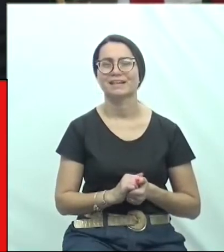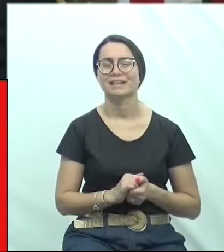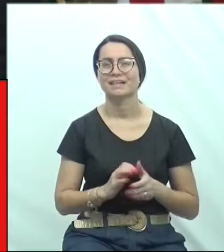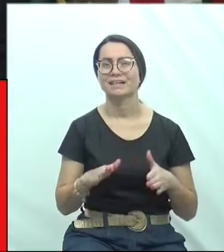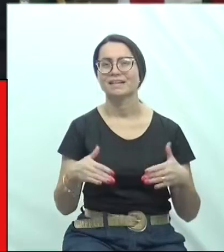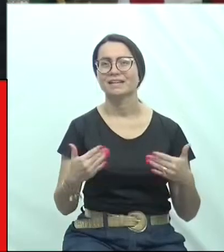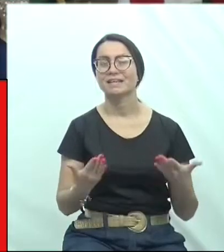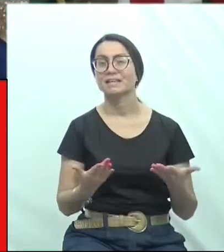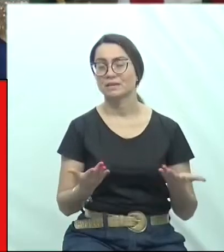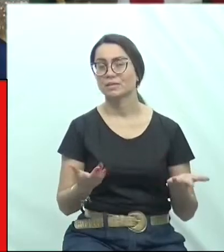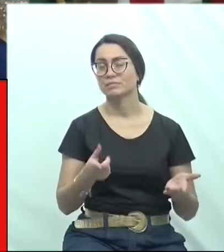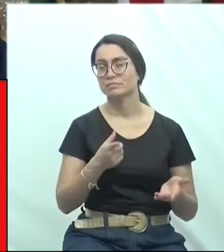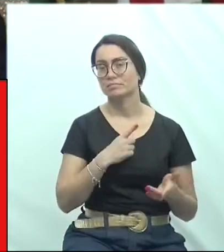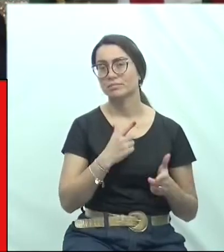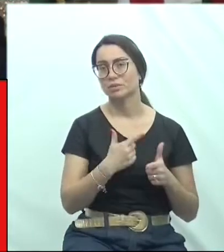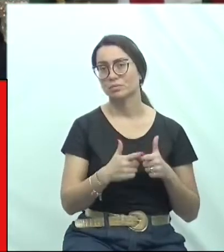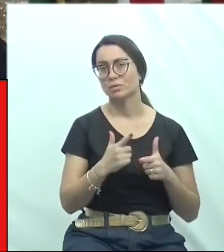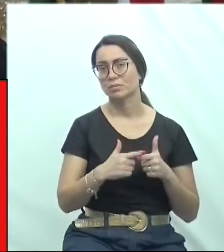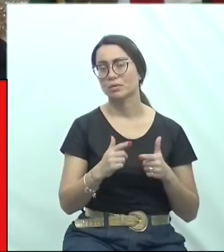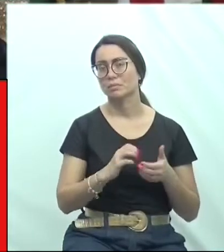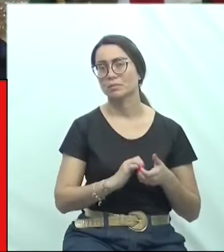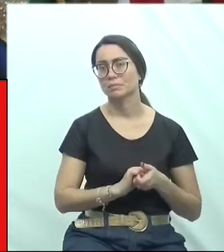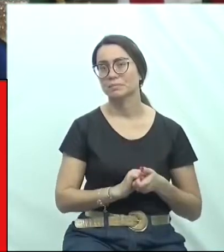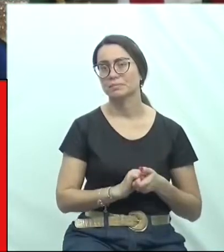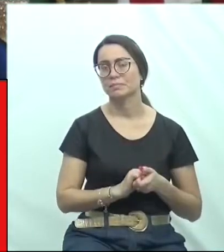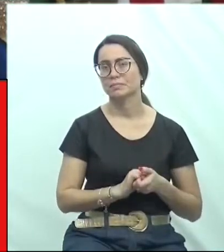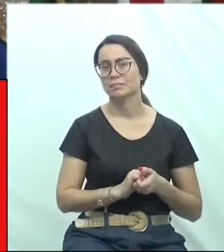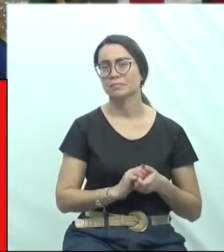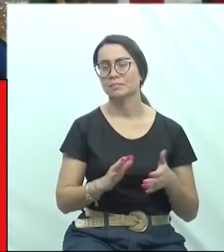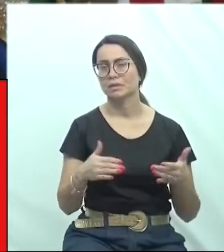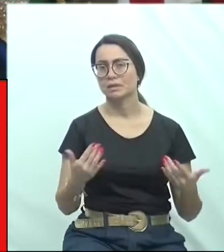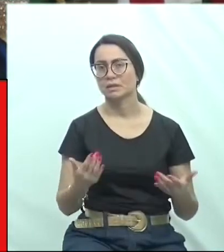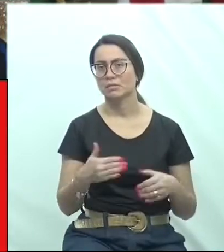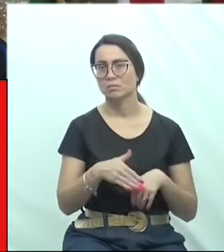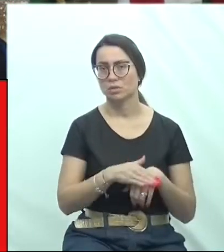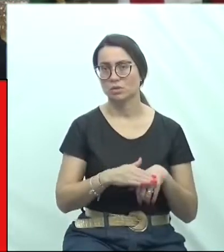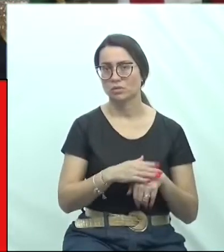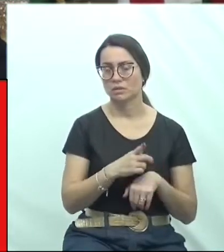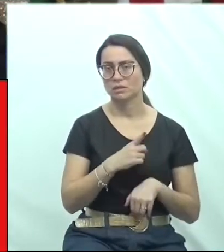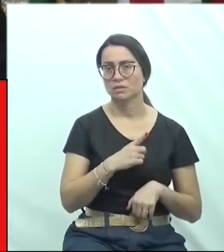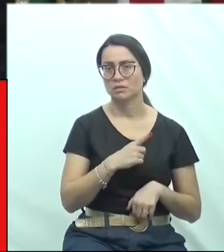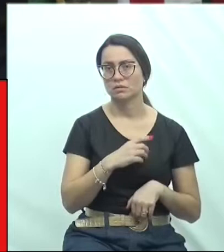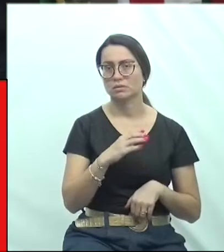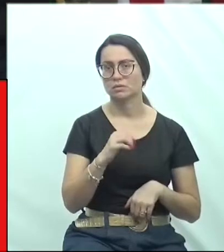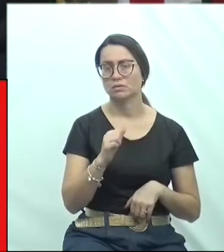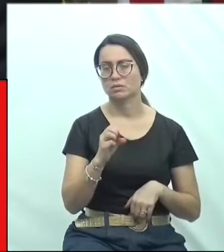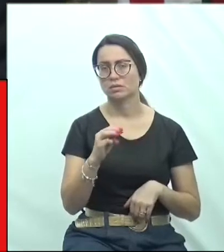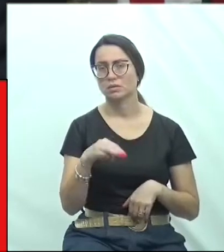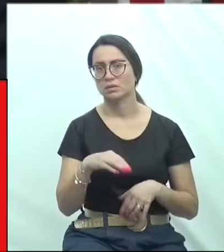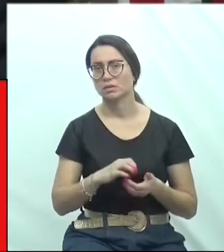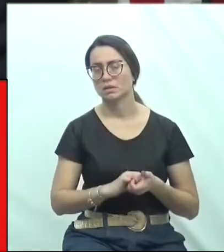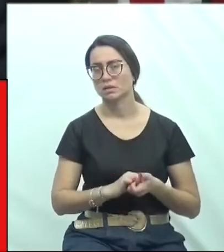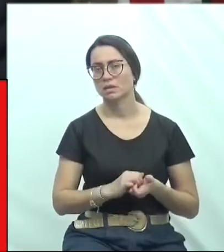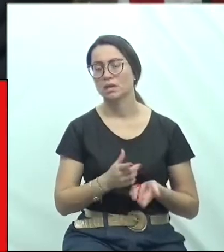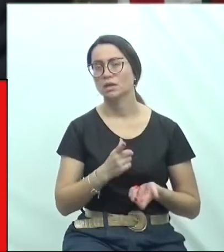questão. Uma das conversas que nós tivemos na Casan, sempre foi falado que existia uma